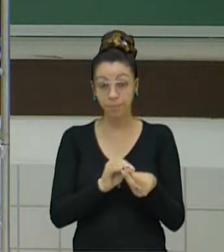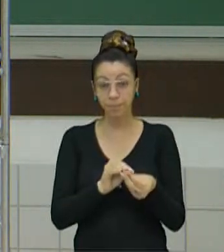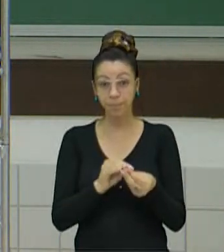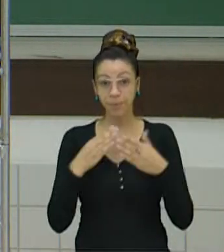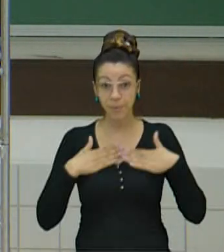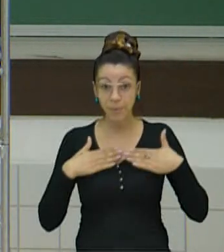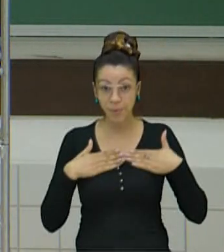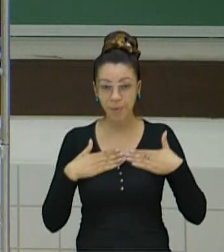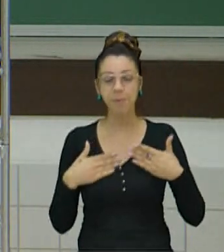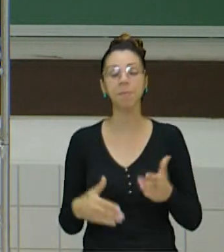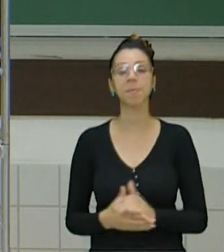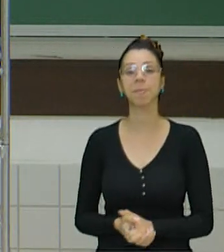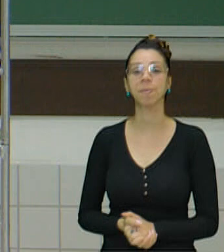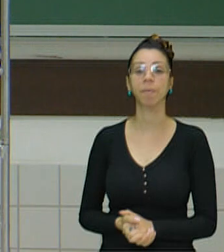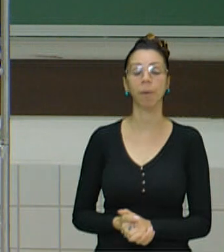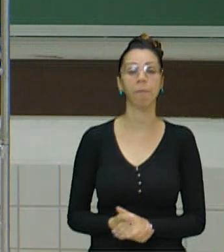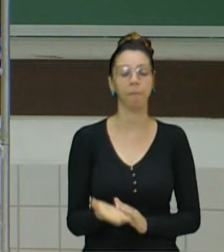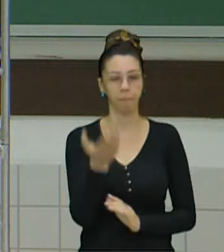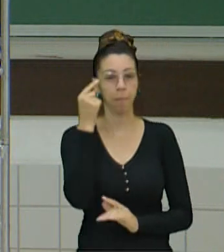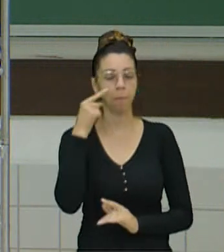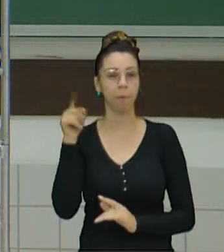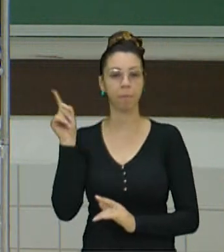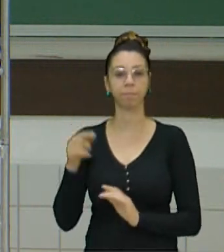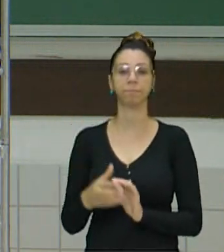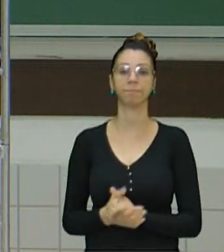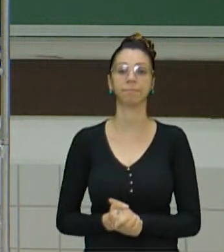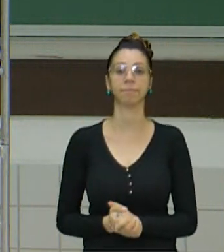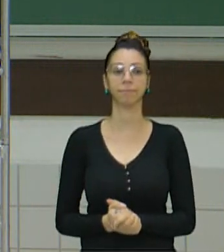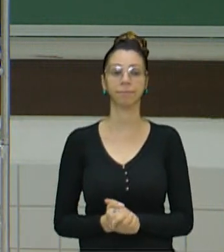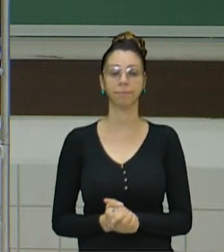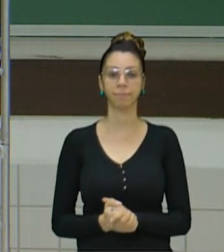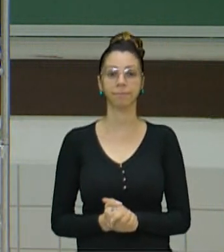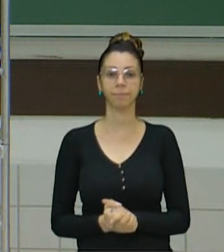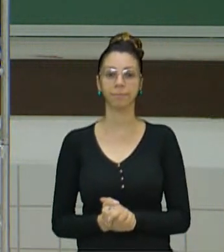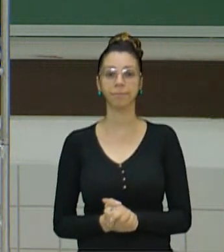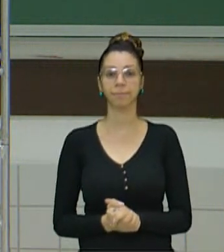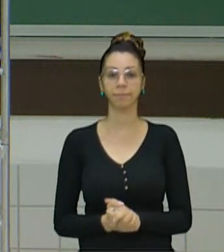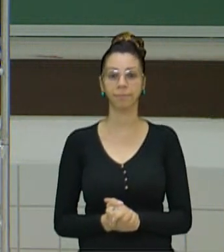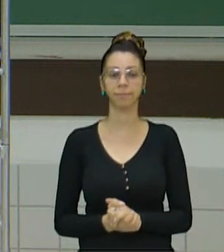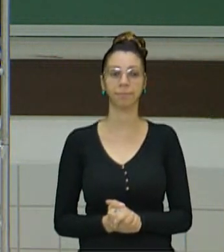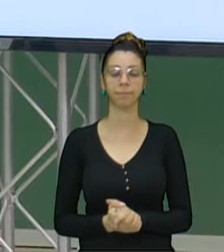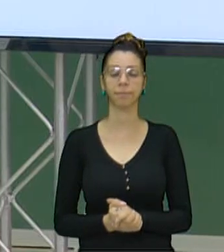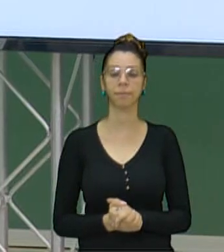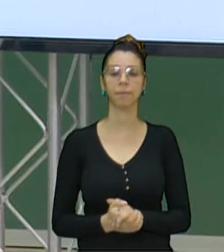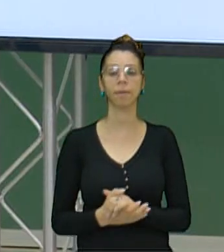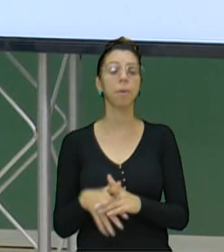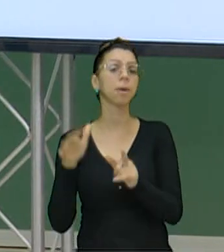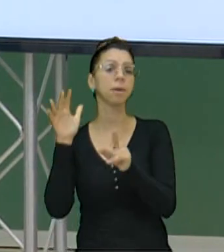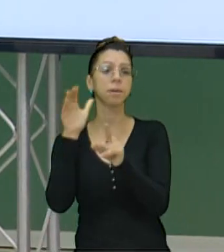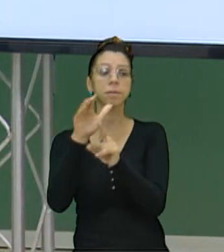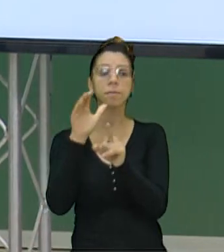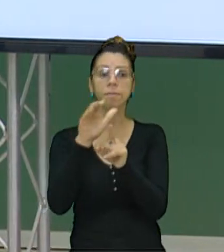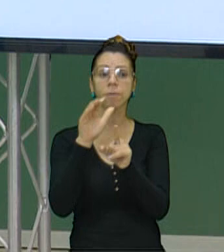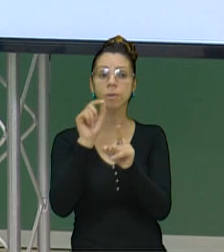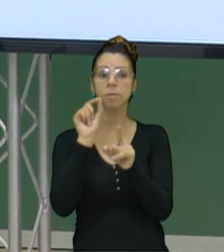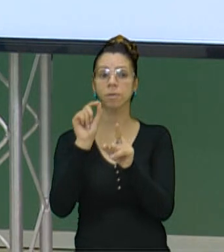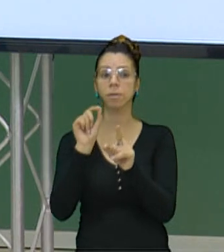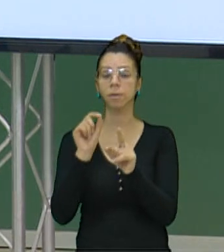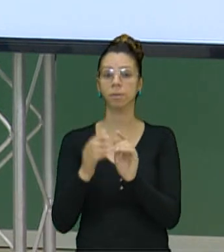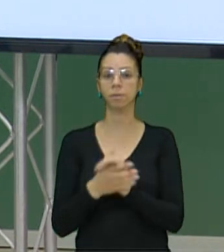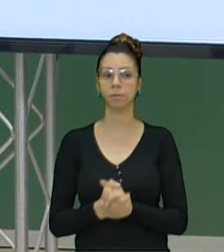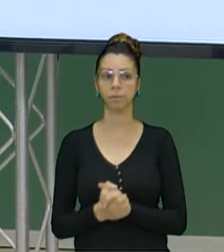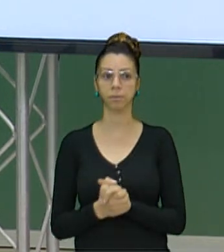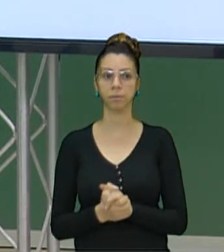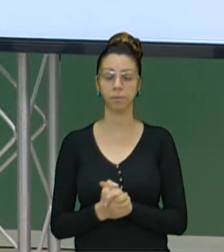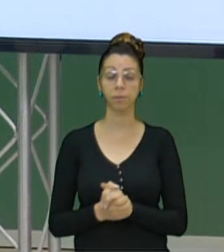na nave? Então, vamos lá. Essa força centrípeta, né? É ela, sim, né? Por isso que aquela afirmação